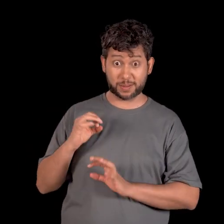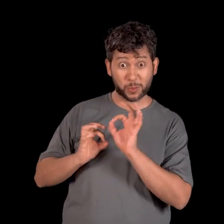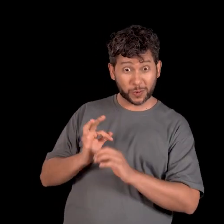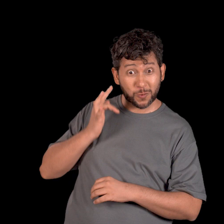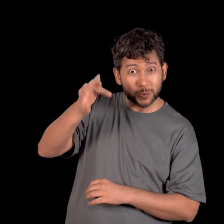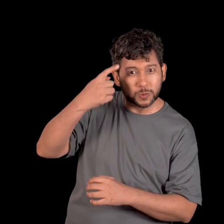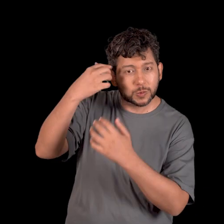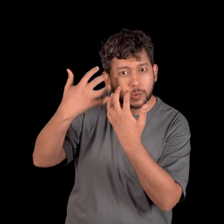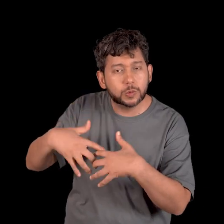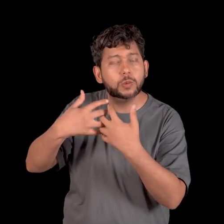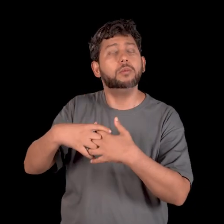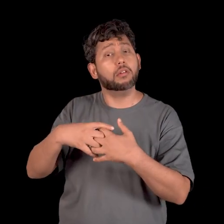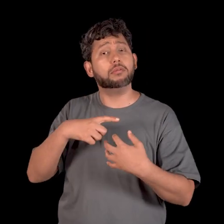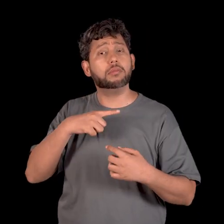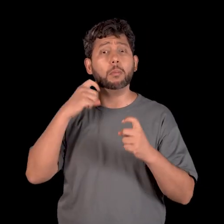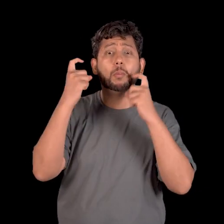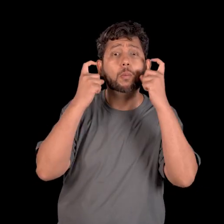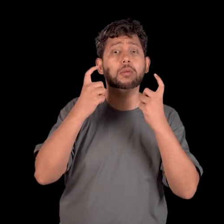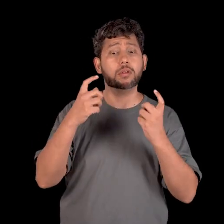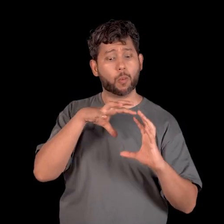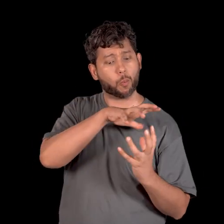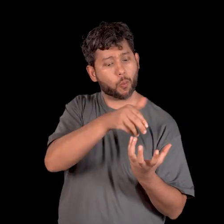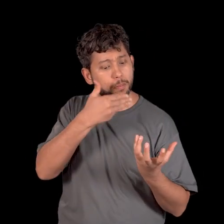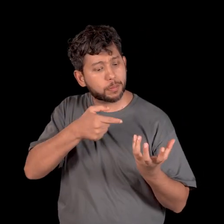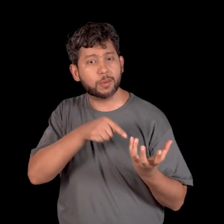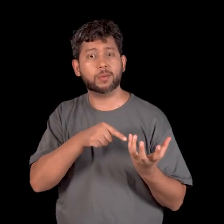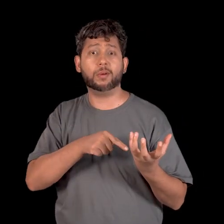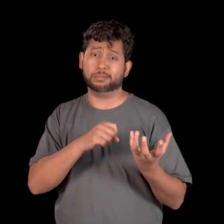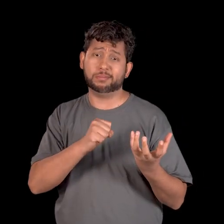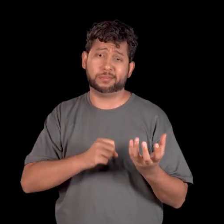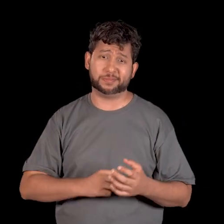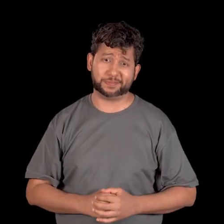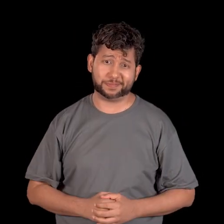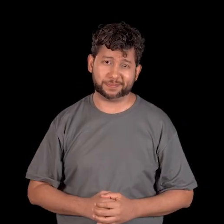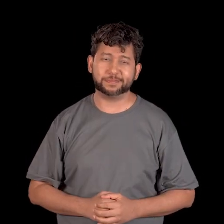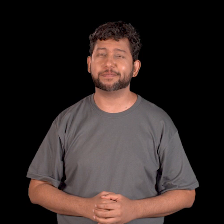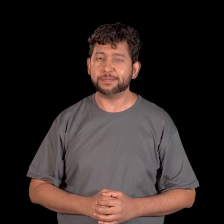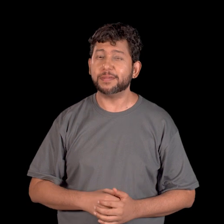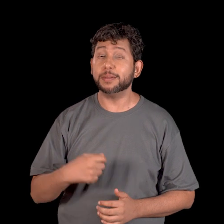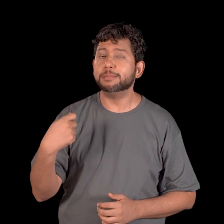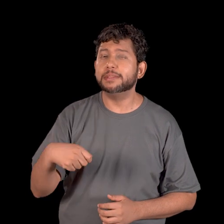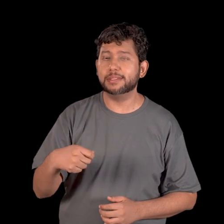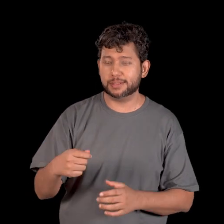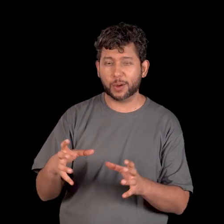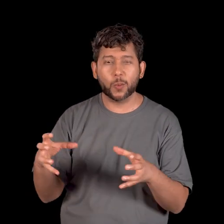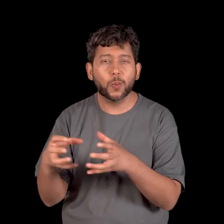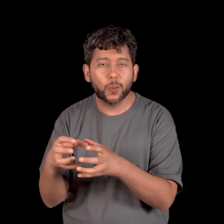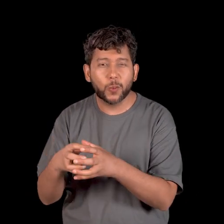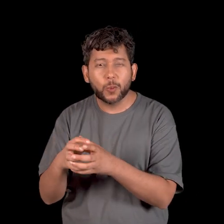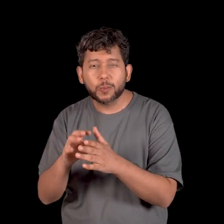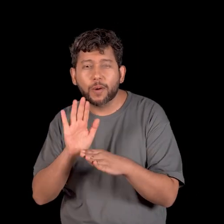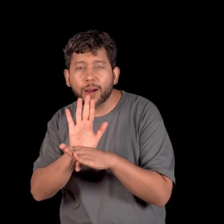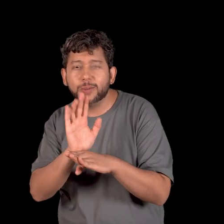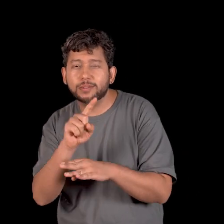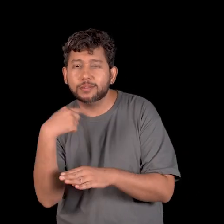isso, muitos projetos de vida podem envolver a preocupação com a saúde do nosso planeta. Nesse sentido, podemos aprender